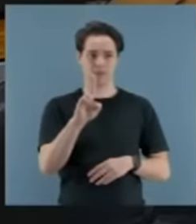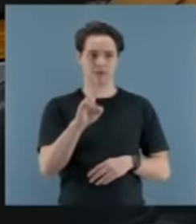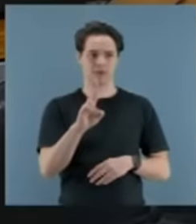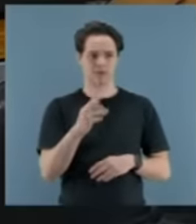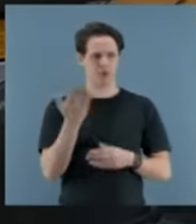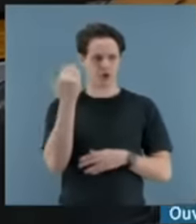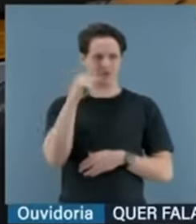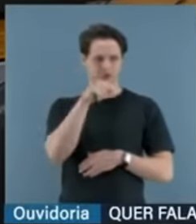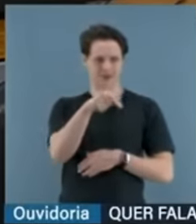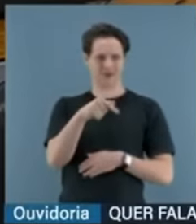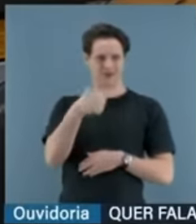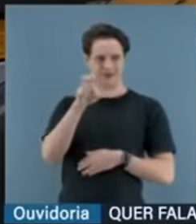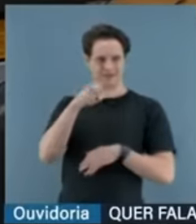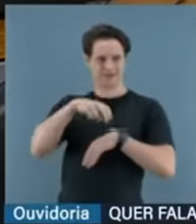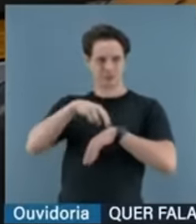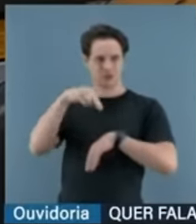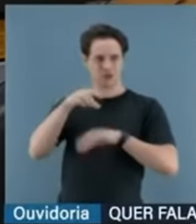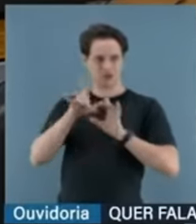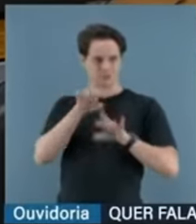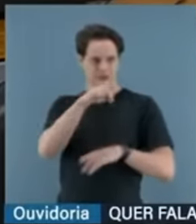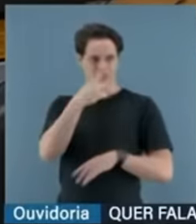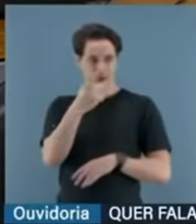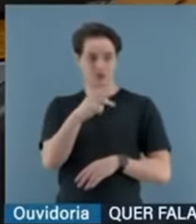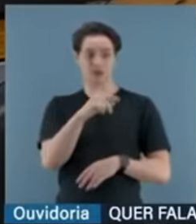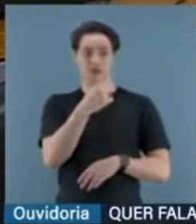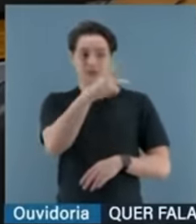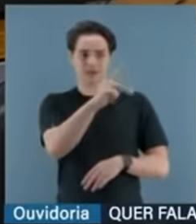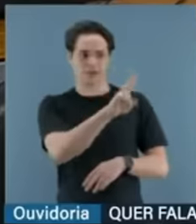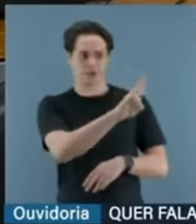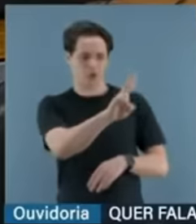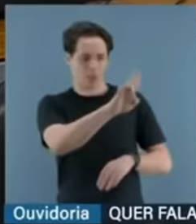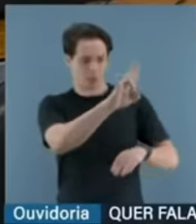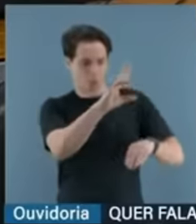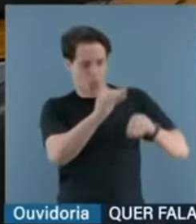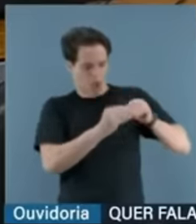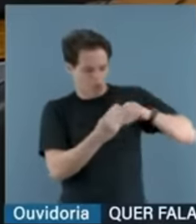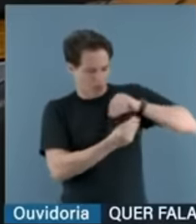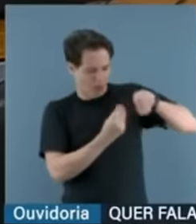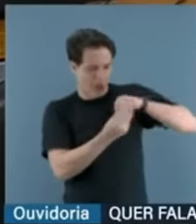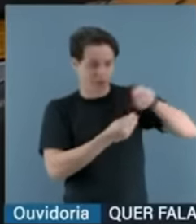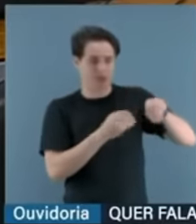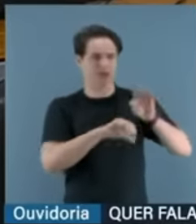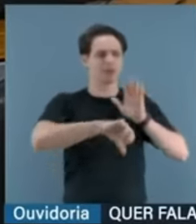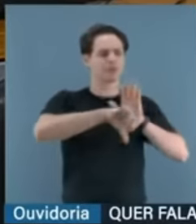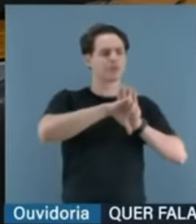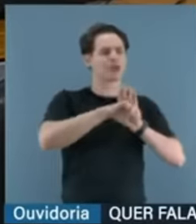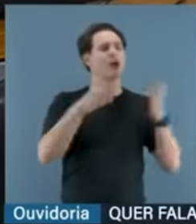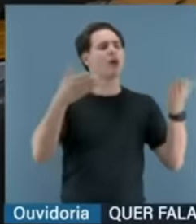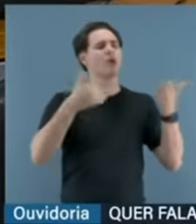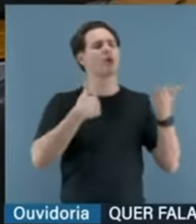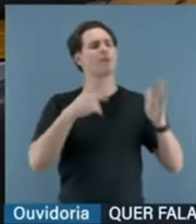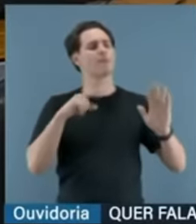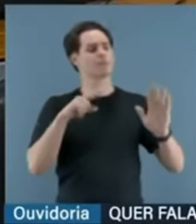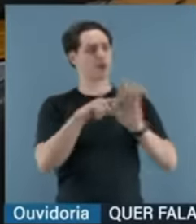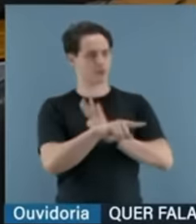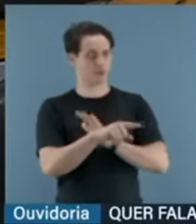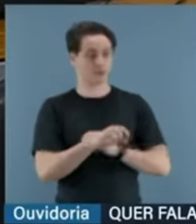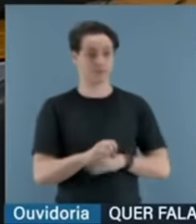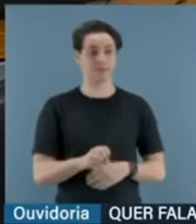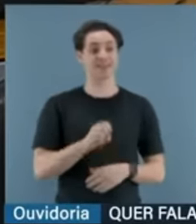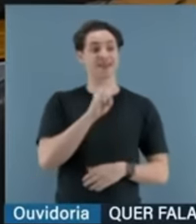minutos iniciais, o senhor disse que o seu nome foi envolvido em vários crimes. Eu pergunto para o senhor se a